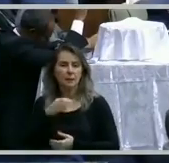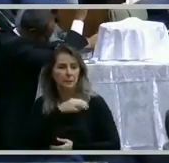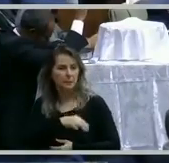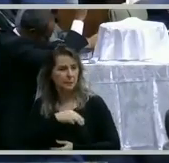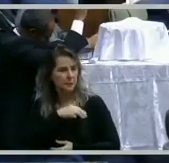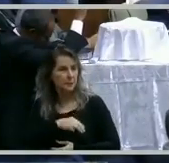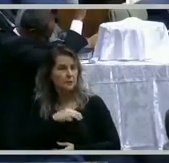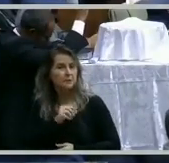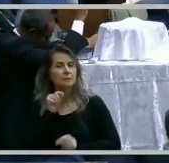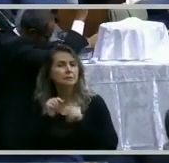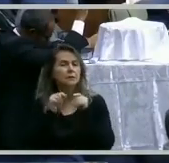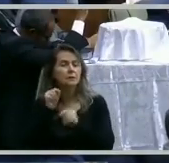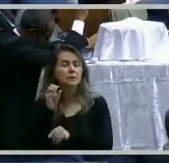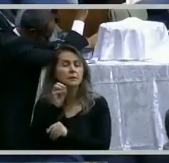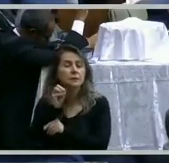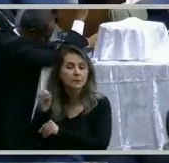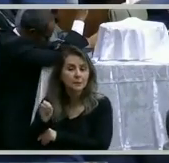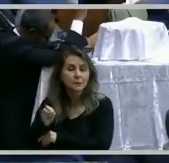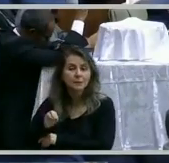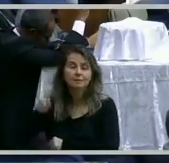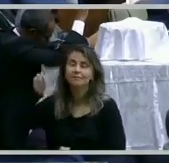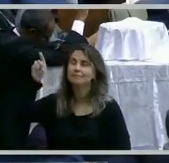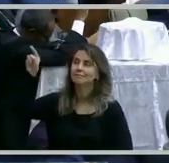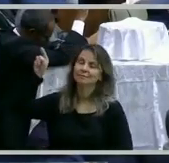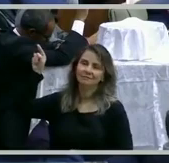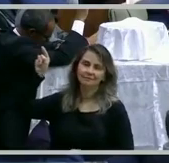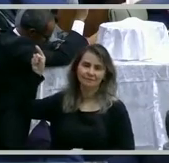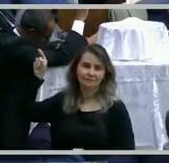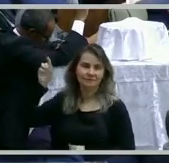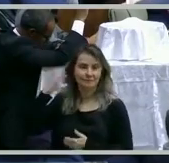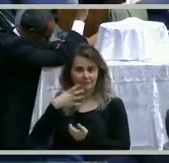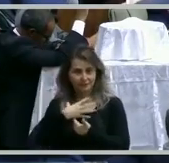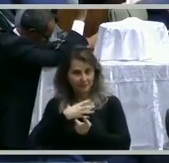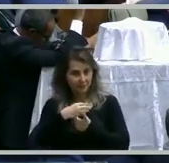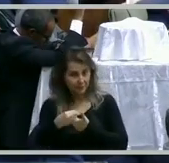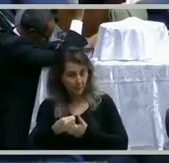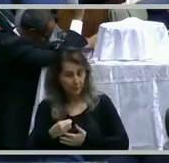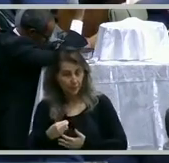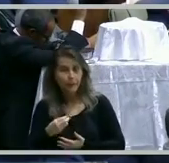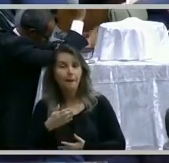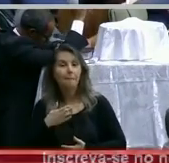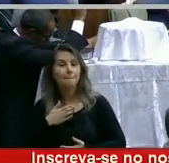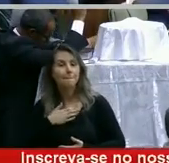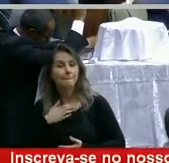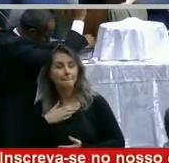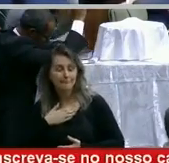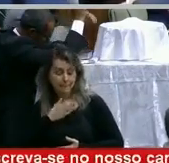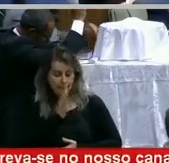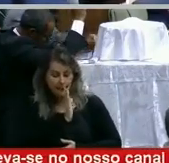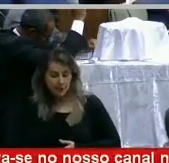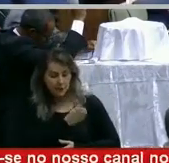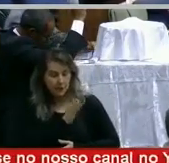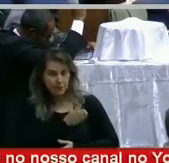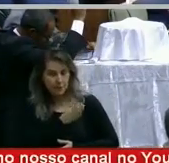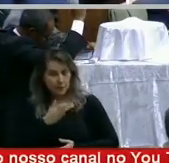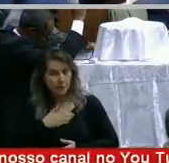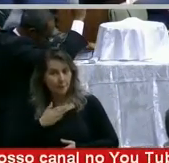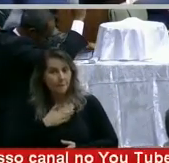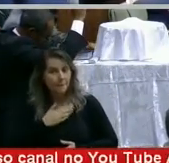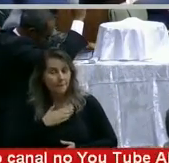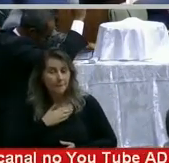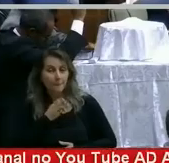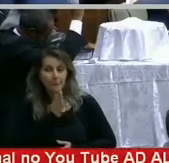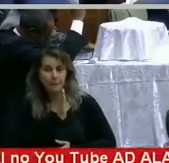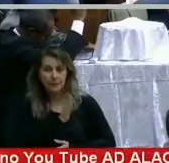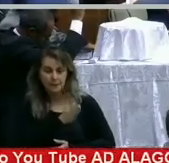quem sustenta? É Jesus. Diga assim, o meu coração, bata assim no peito. Bata no peito. Diga assim,